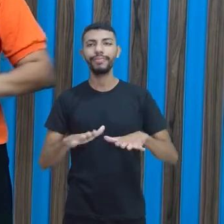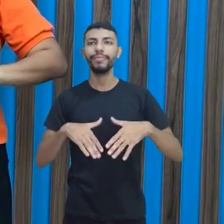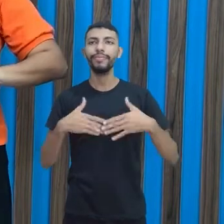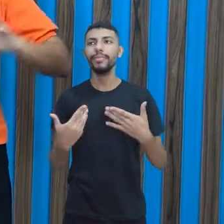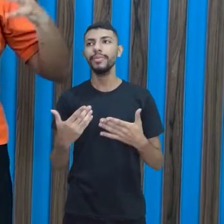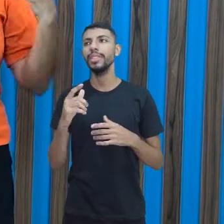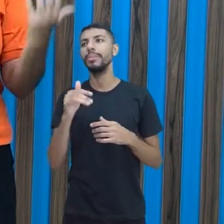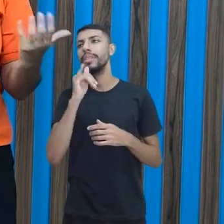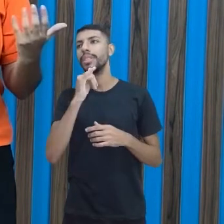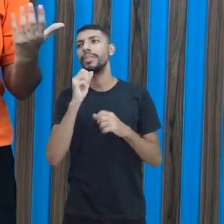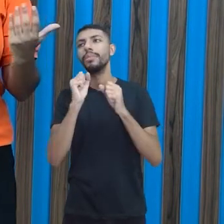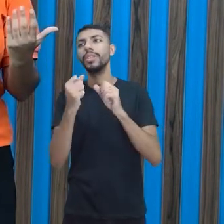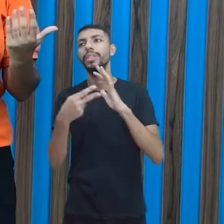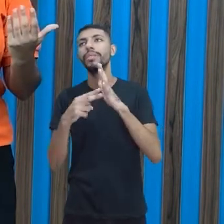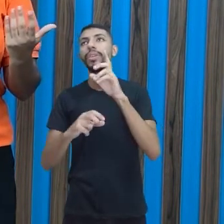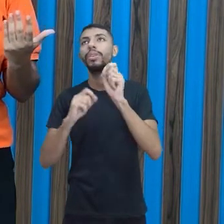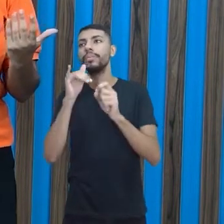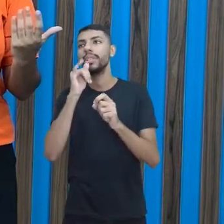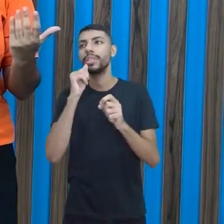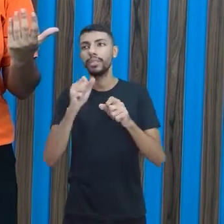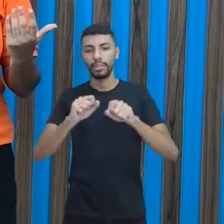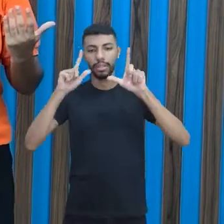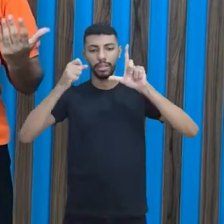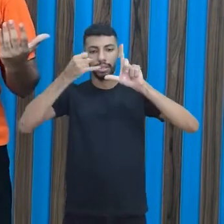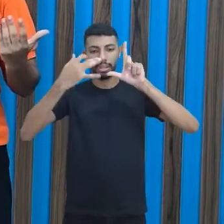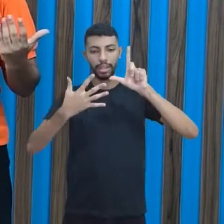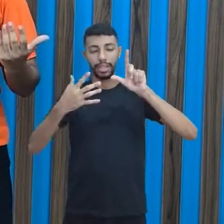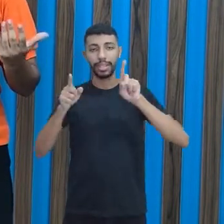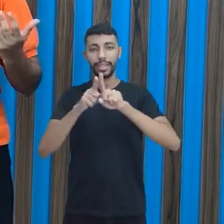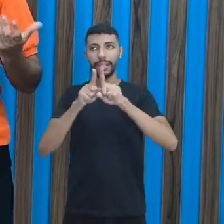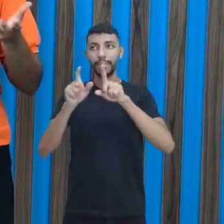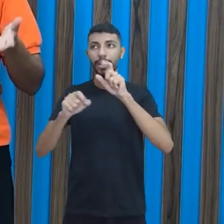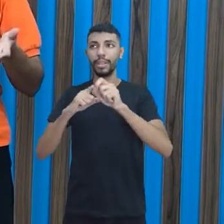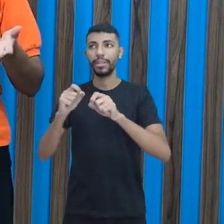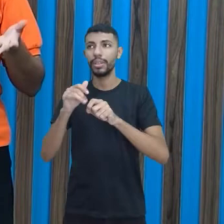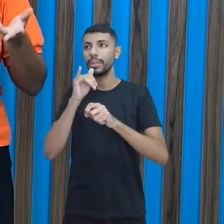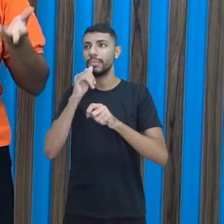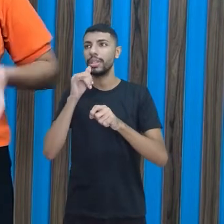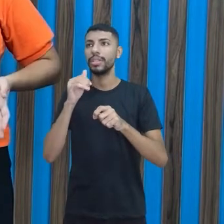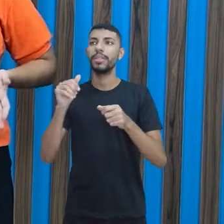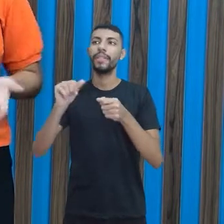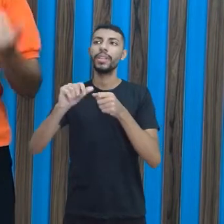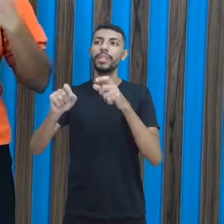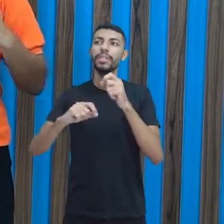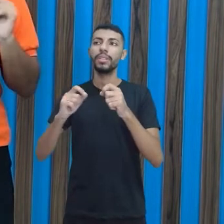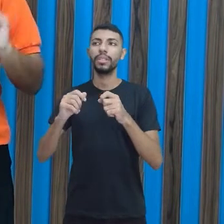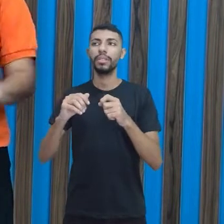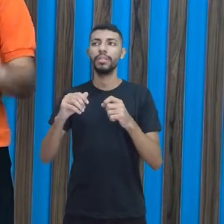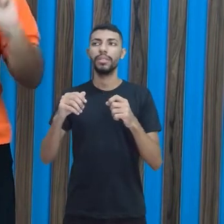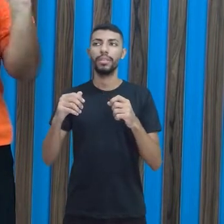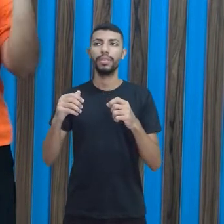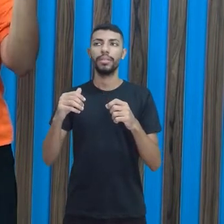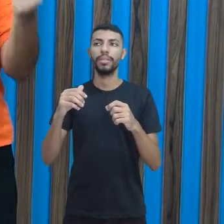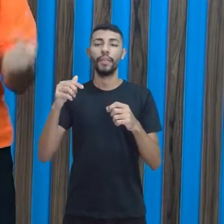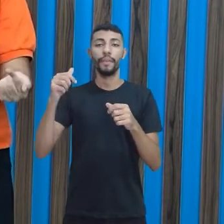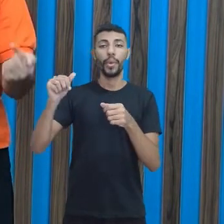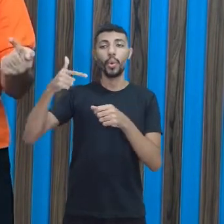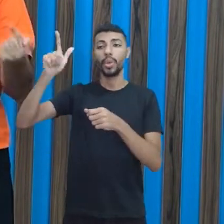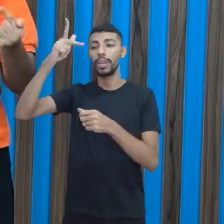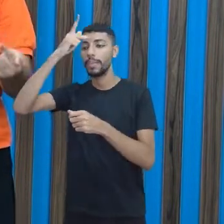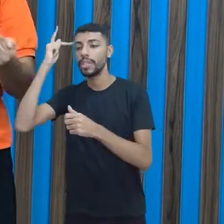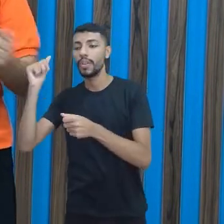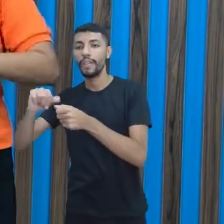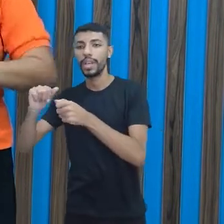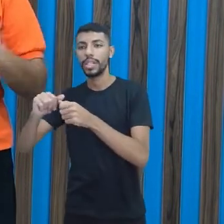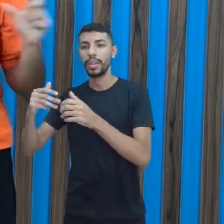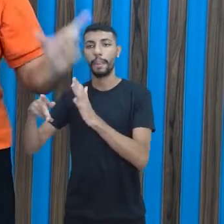coisa é um autorretrato, outra coisa é o retrato de alguém, um retrato seu feito por outra pessoa.